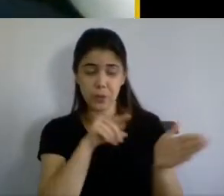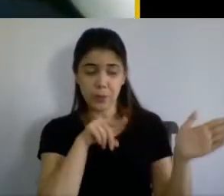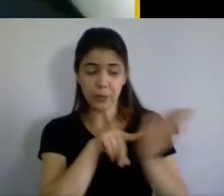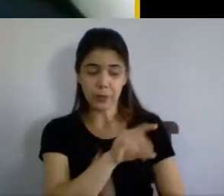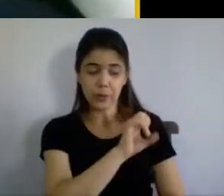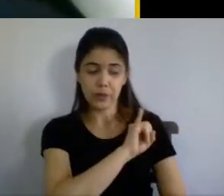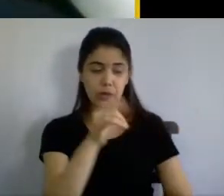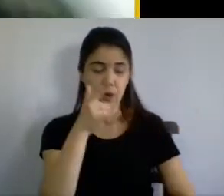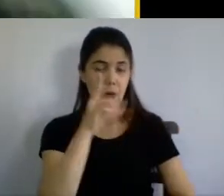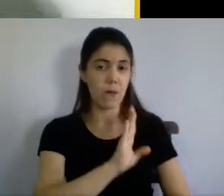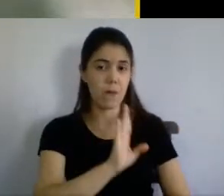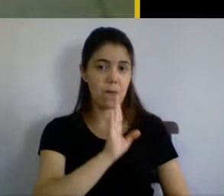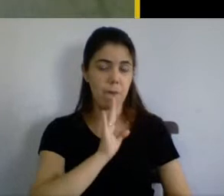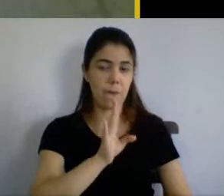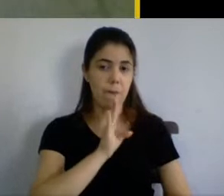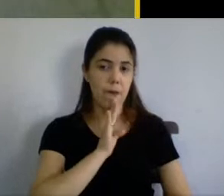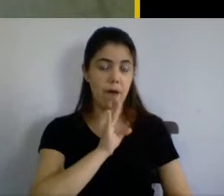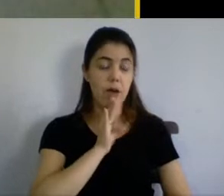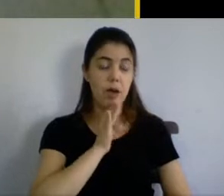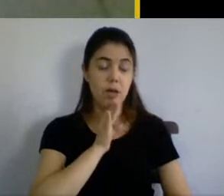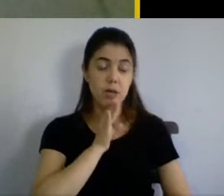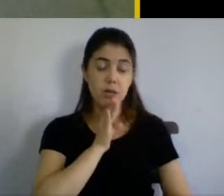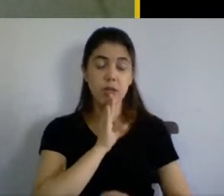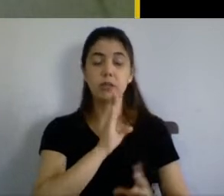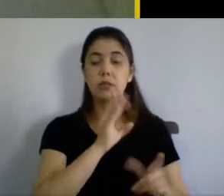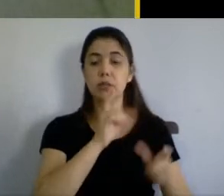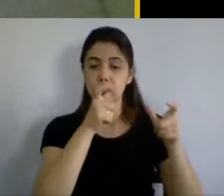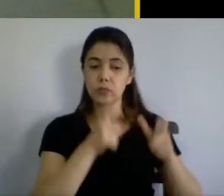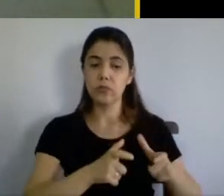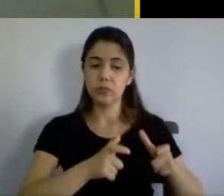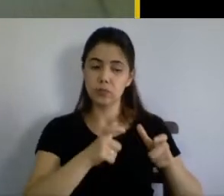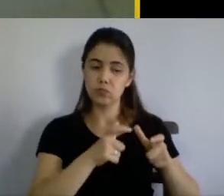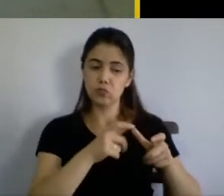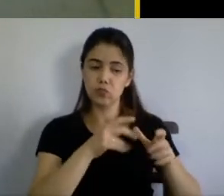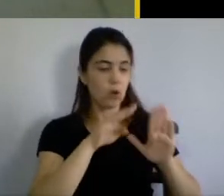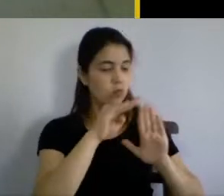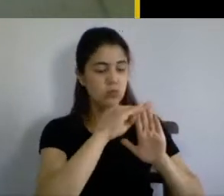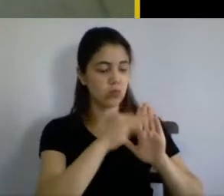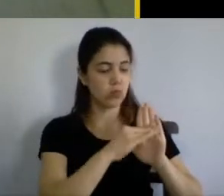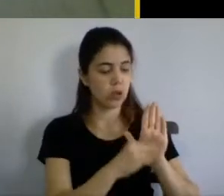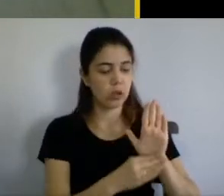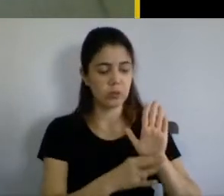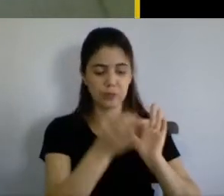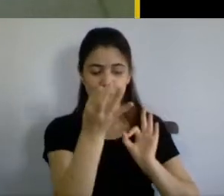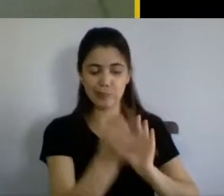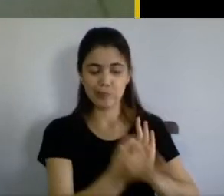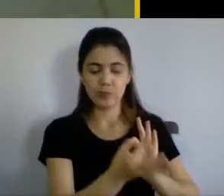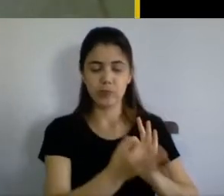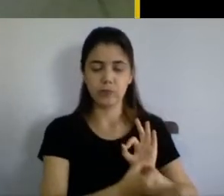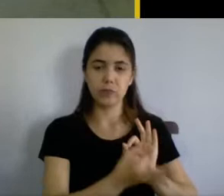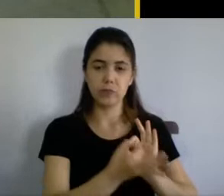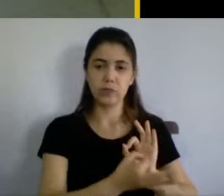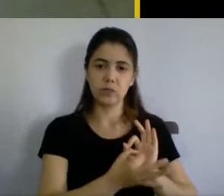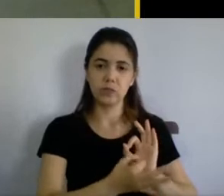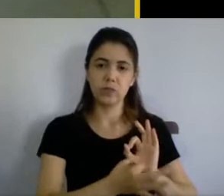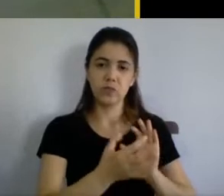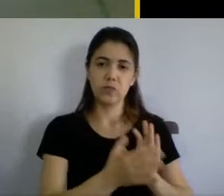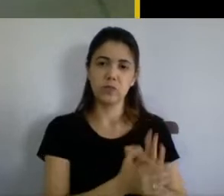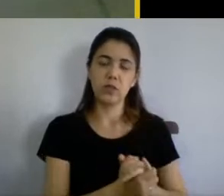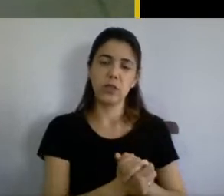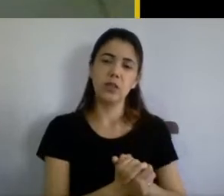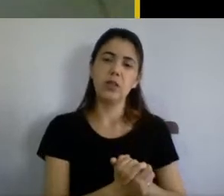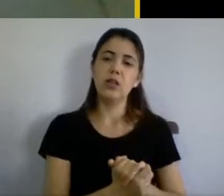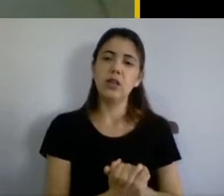específico que prescreva lugares comuns para o elogio fúnebre sem cientista. Você conhece algum